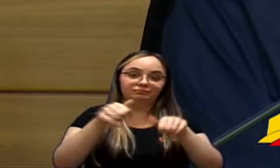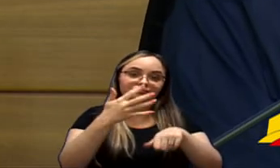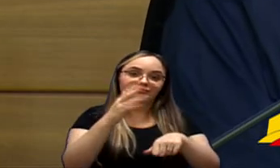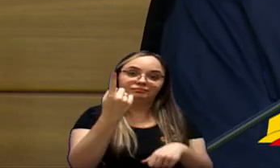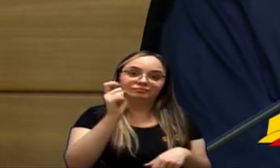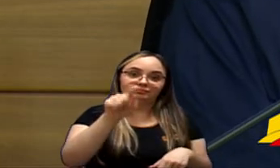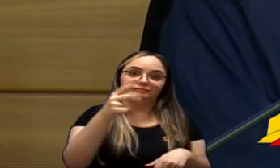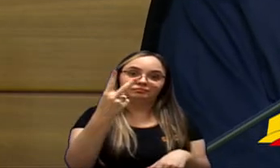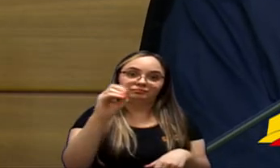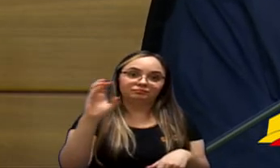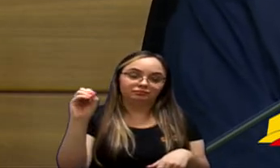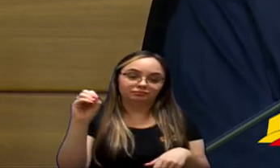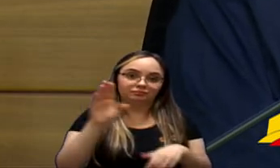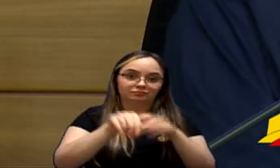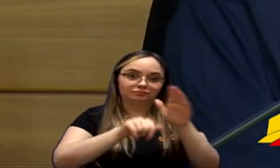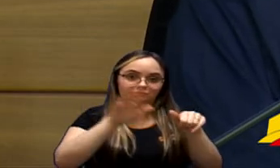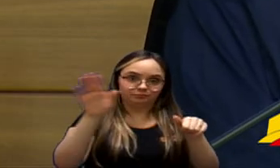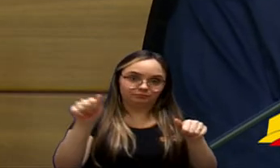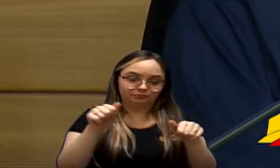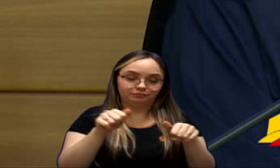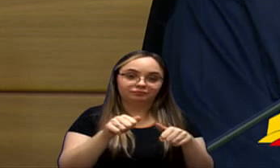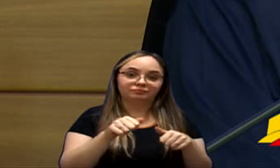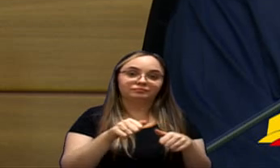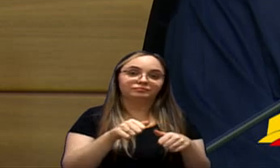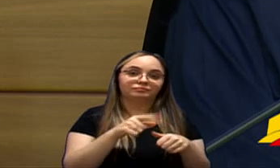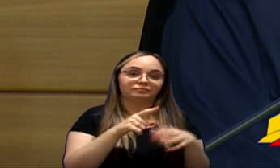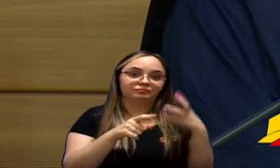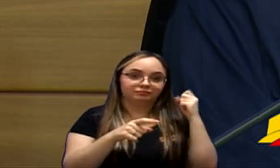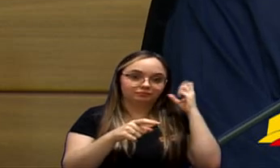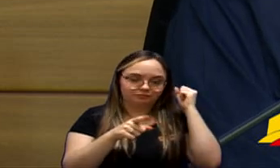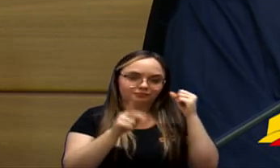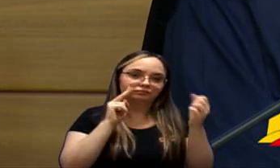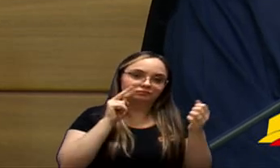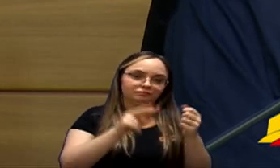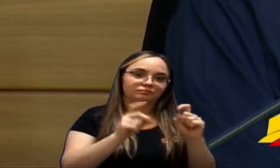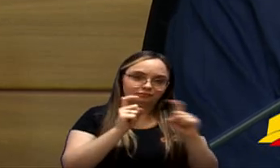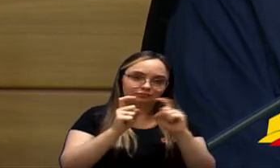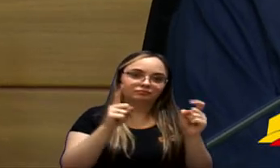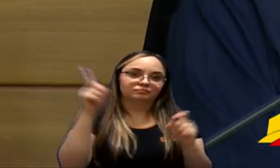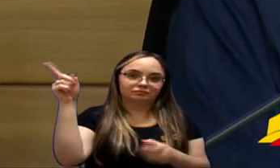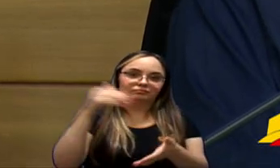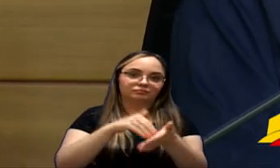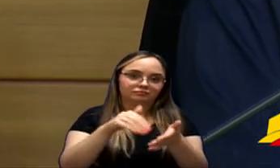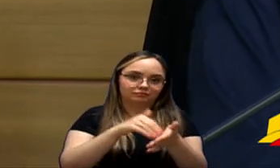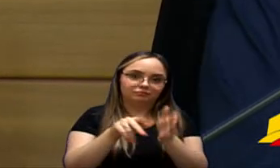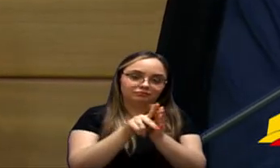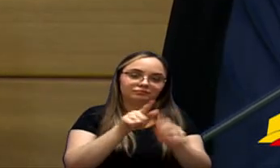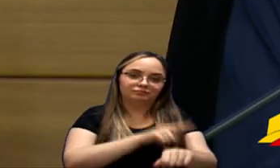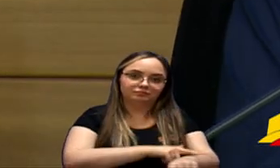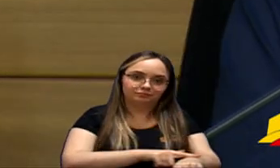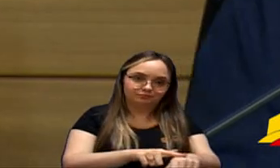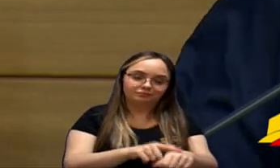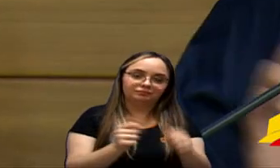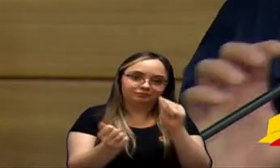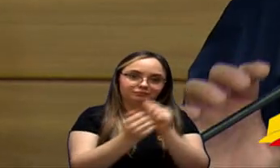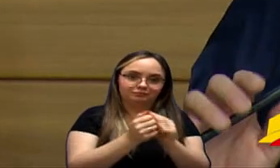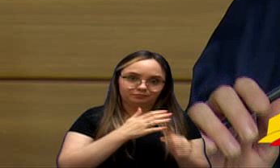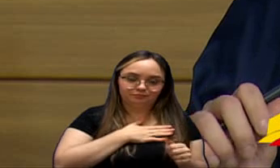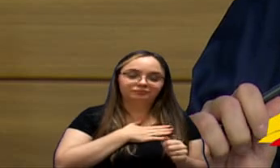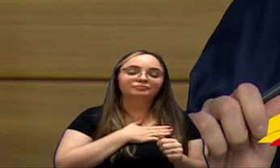1.200 estatutários. Inclusive, a vereadora Fernanda acompanhou a reunião lá na Secretaria da Educação, junto